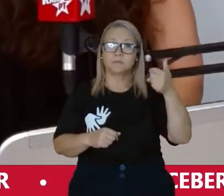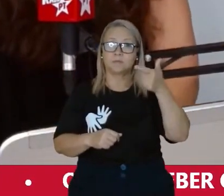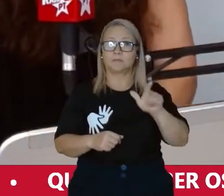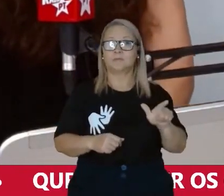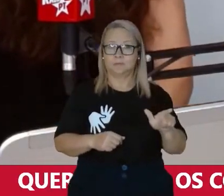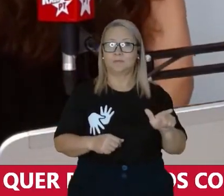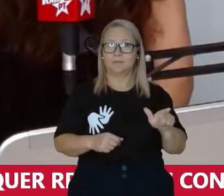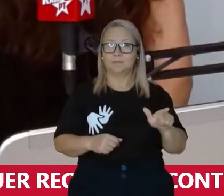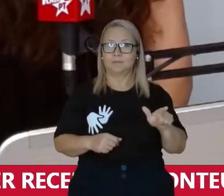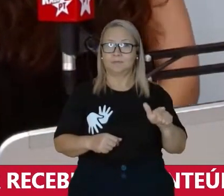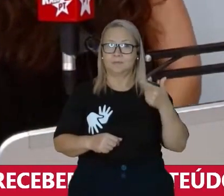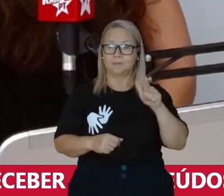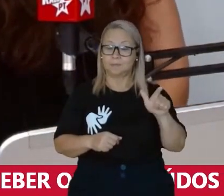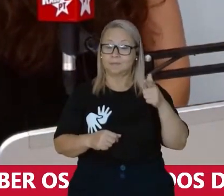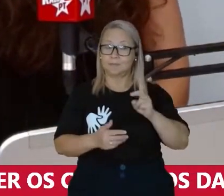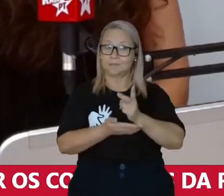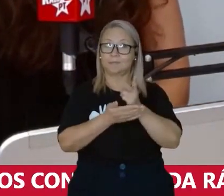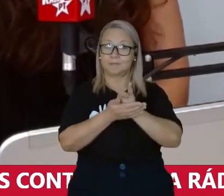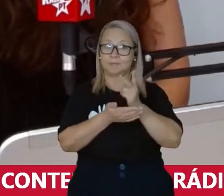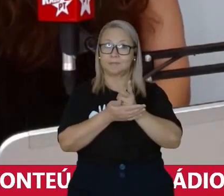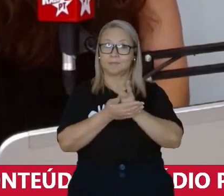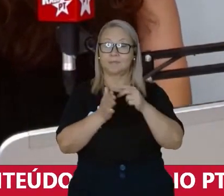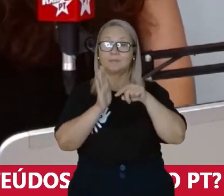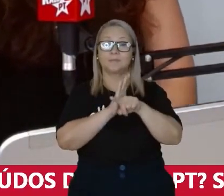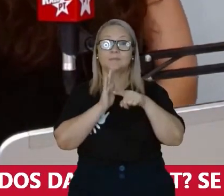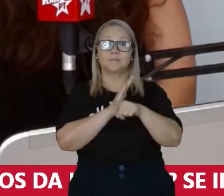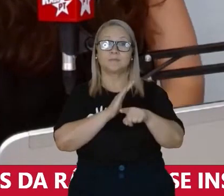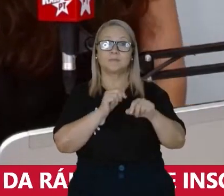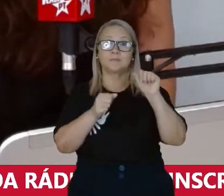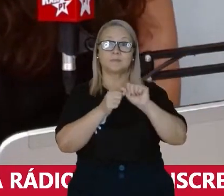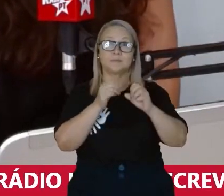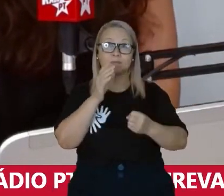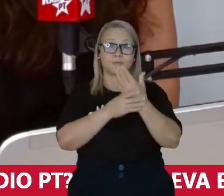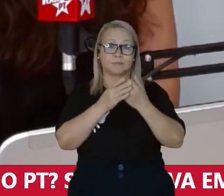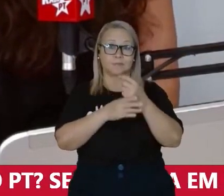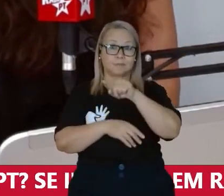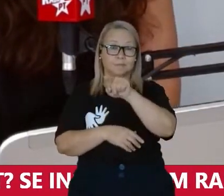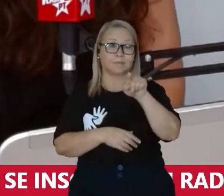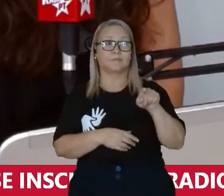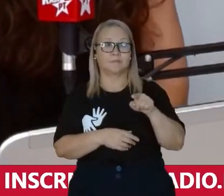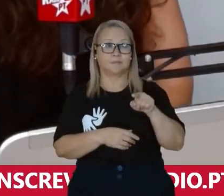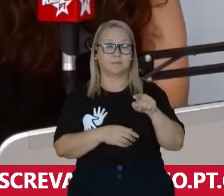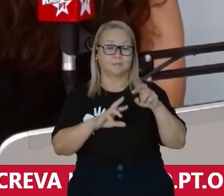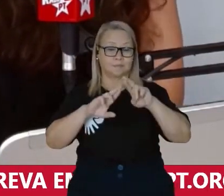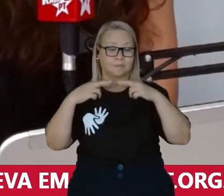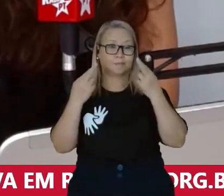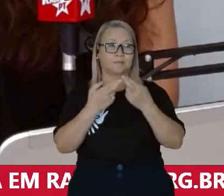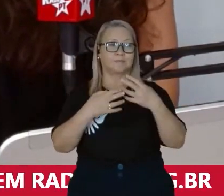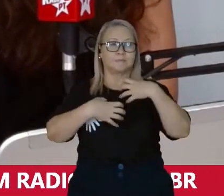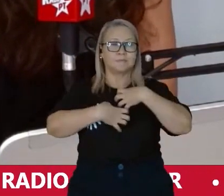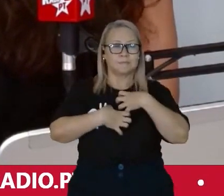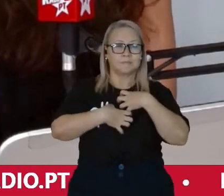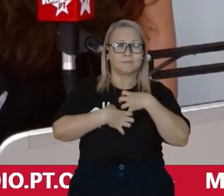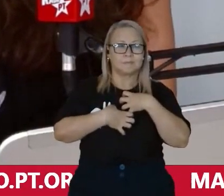não davam créditos lá na CPI, eles repetiam perguntas formuladas por vocês durante as sessões, né? Vocês se sentem, assim,